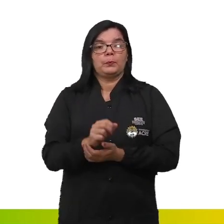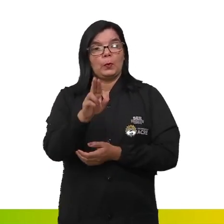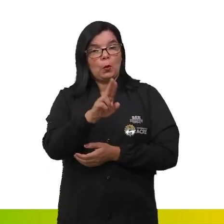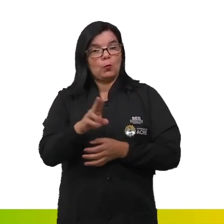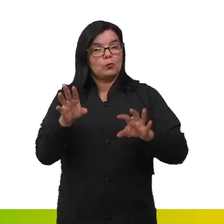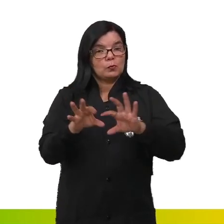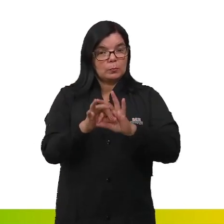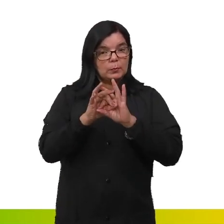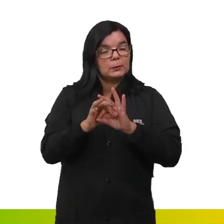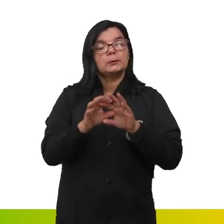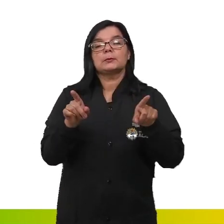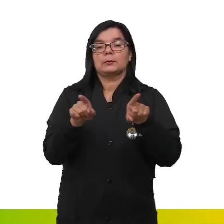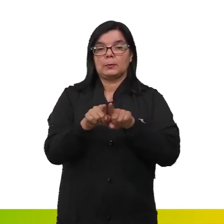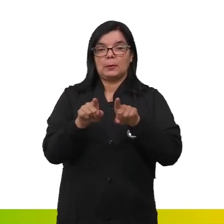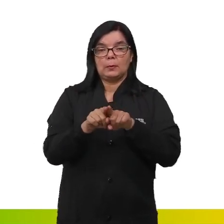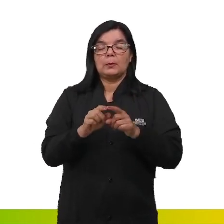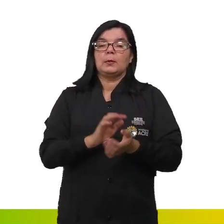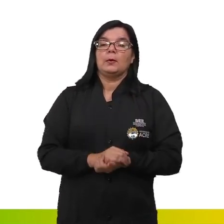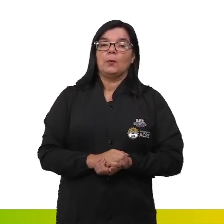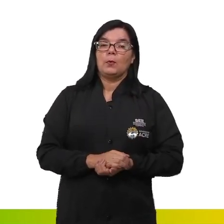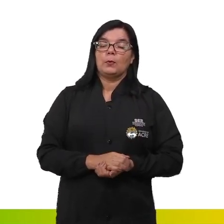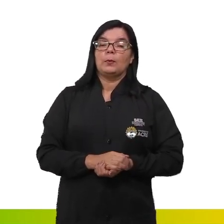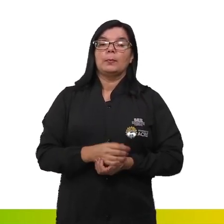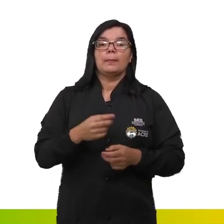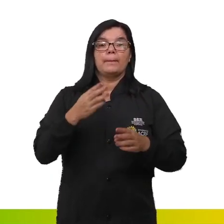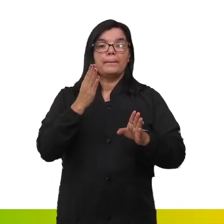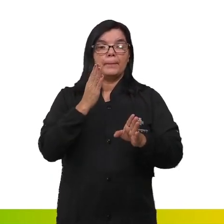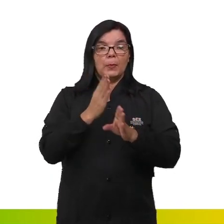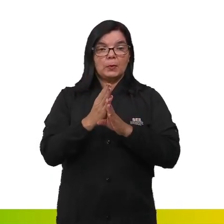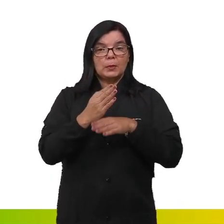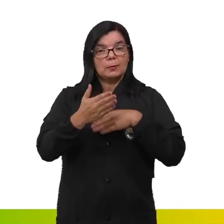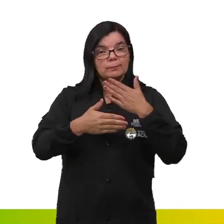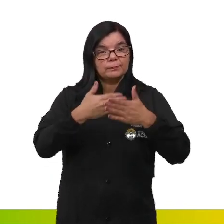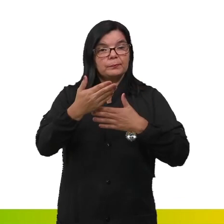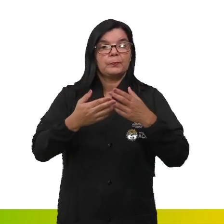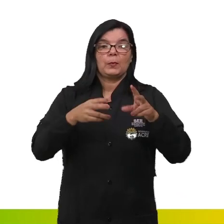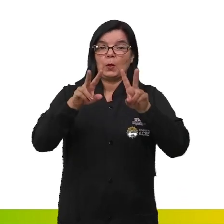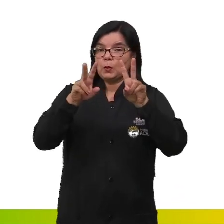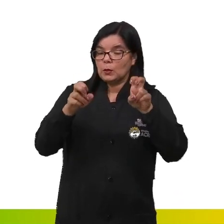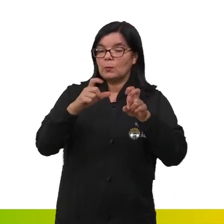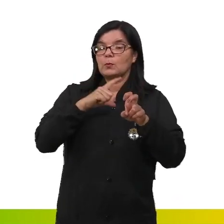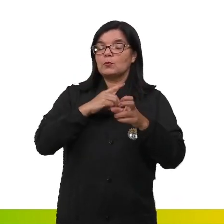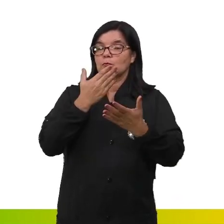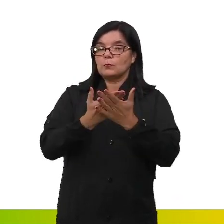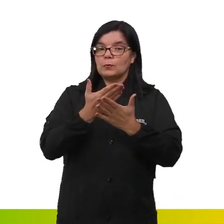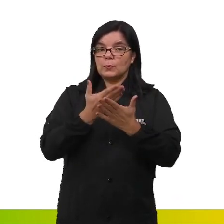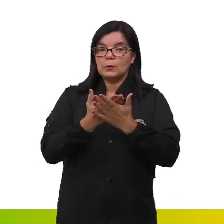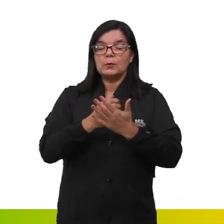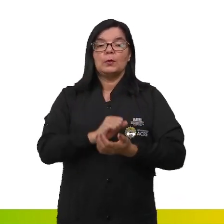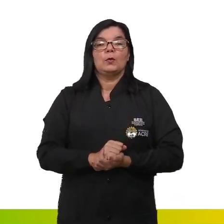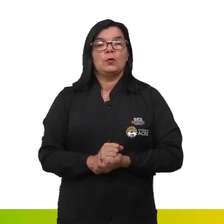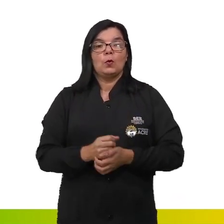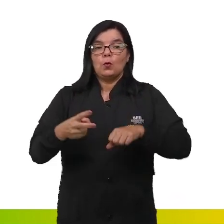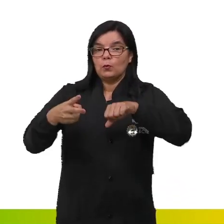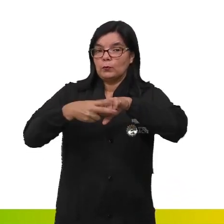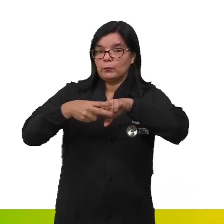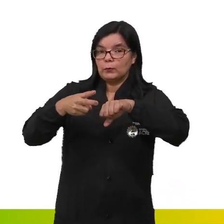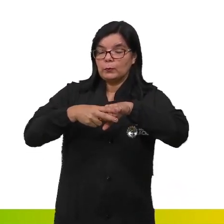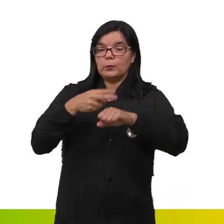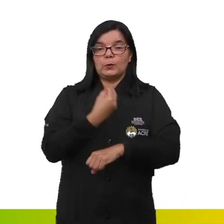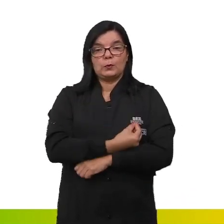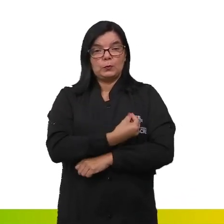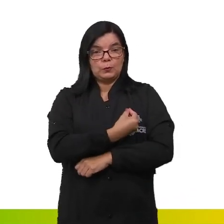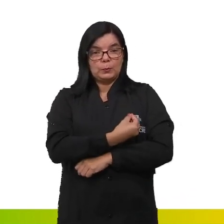de conectores também prevalece por conta da progressão temática que nós já estudamos. Os verbos no presente